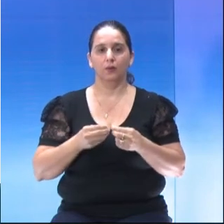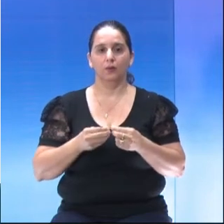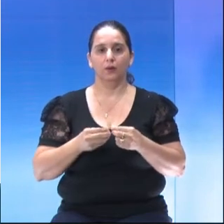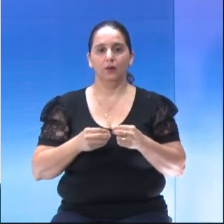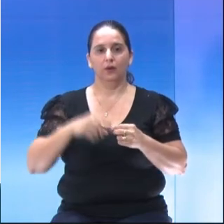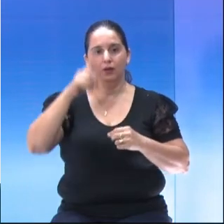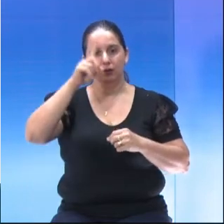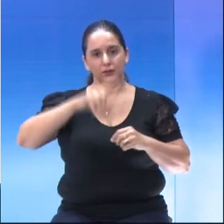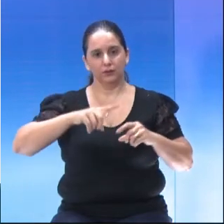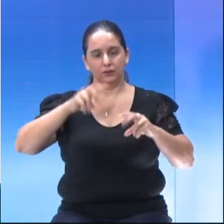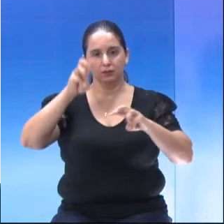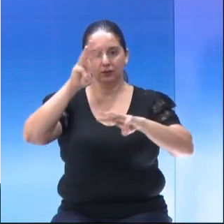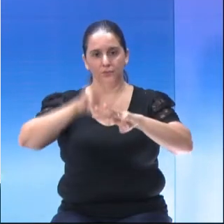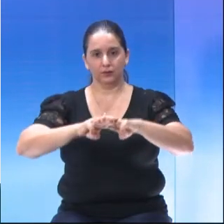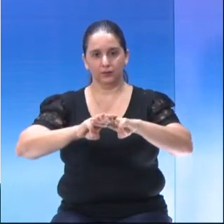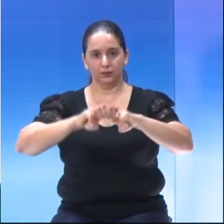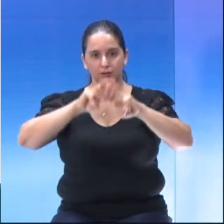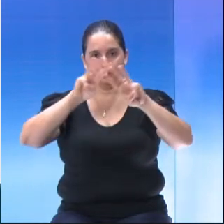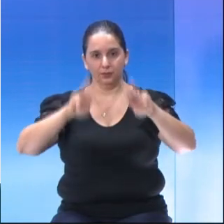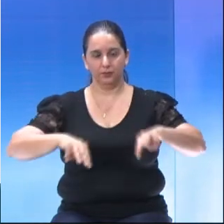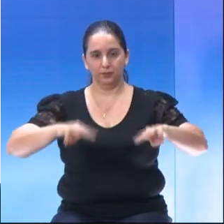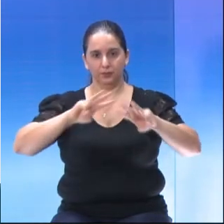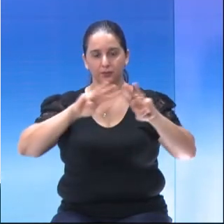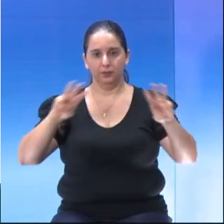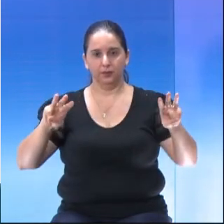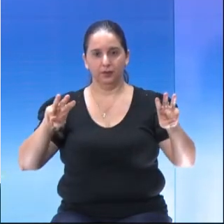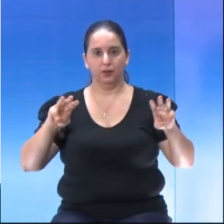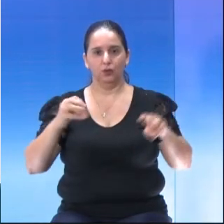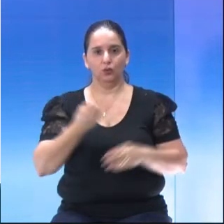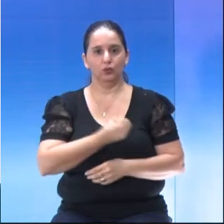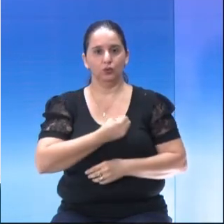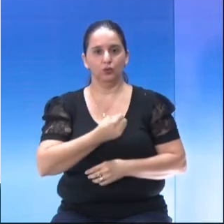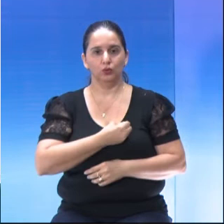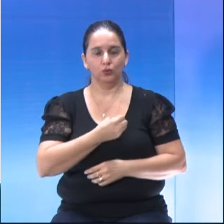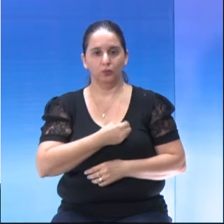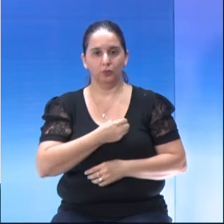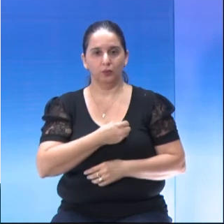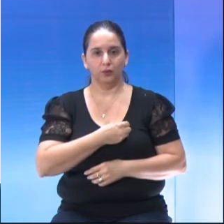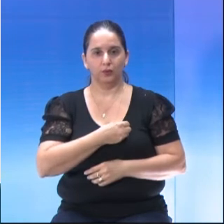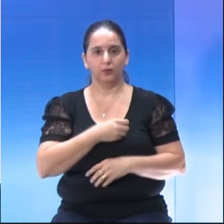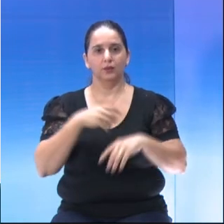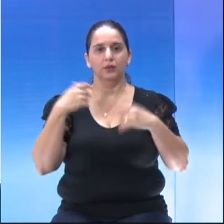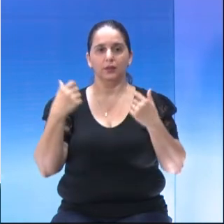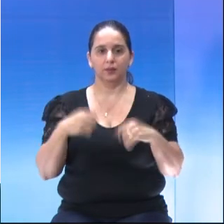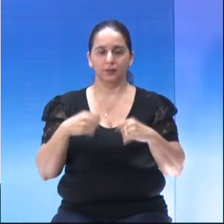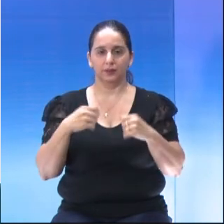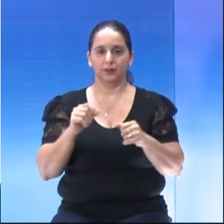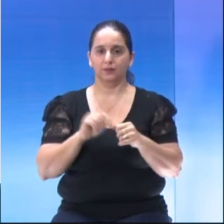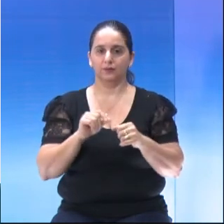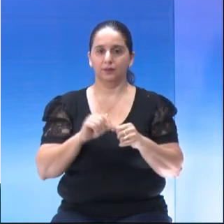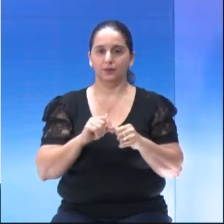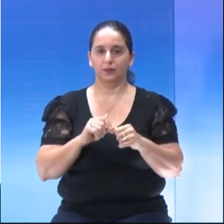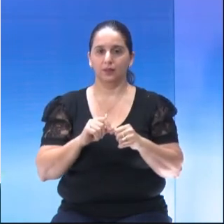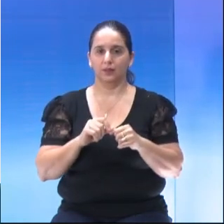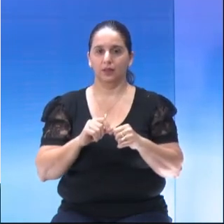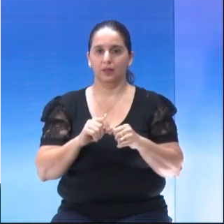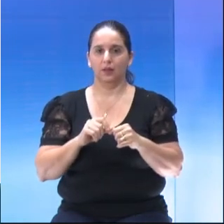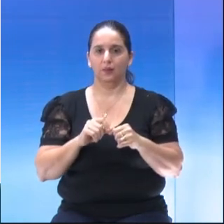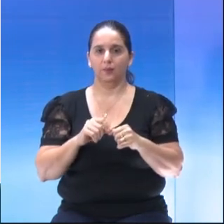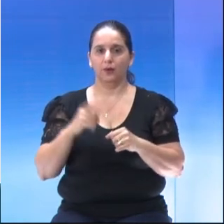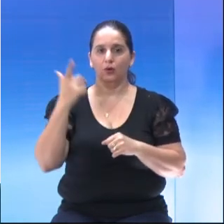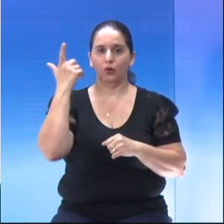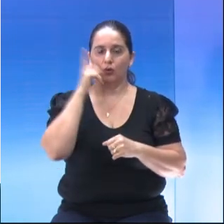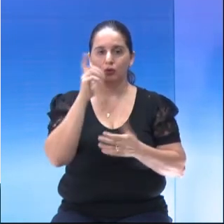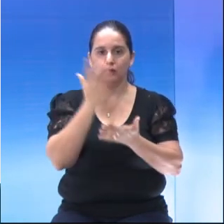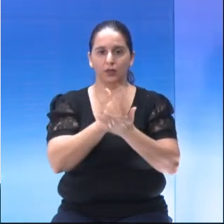Então vem aqui, ó. No quadro a seguir, temos o número mínimo de movimentos necessários para o fim de uma partida